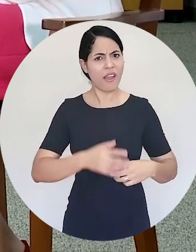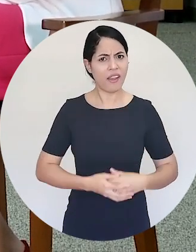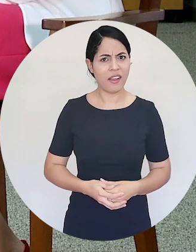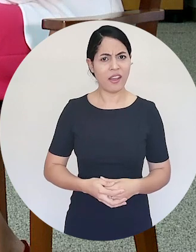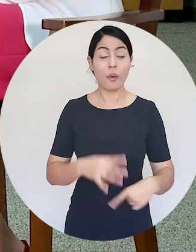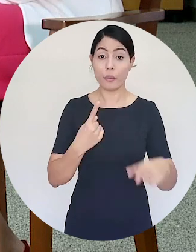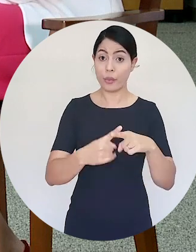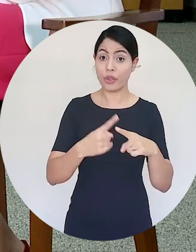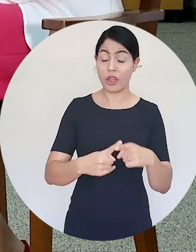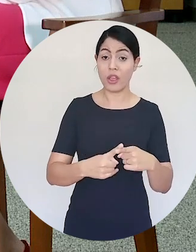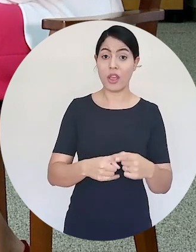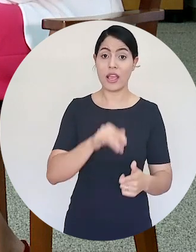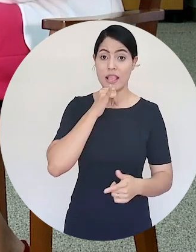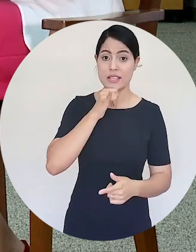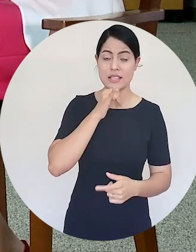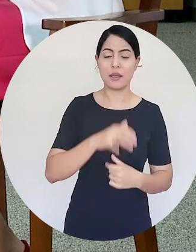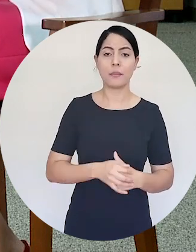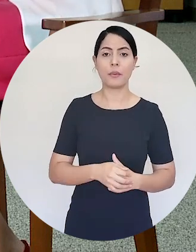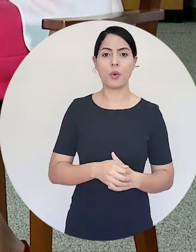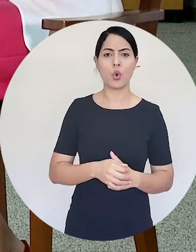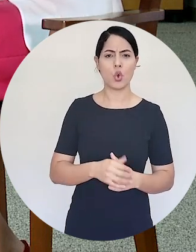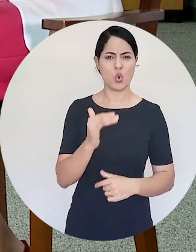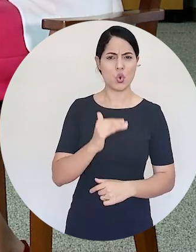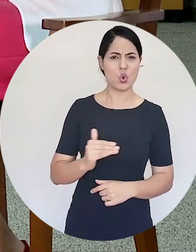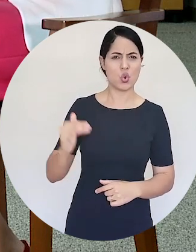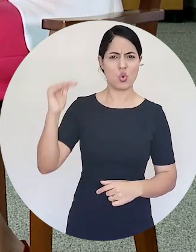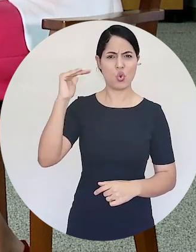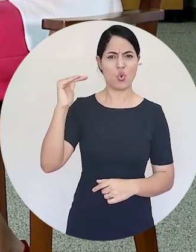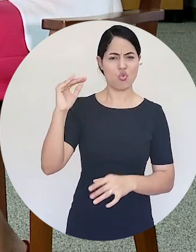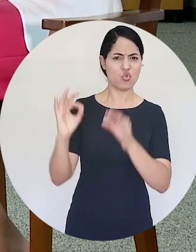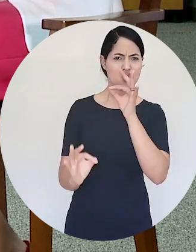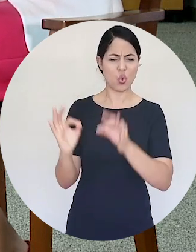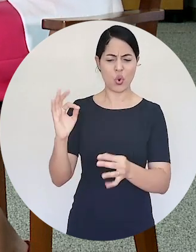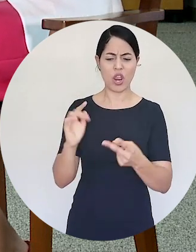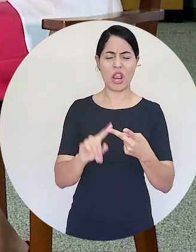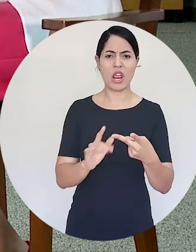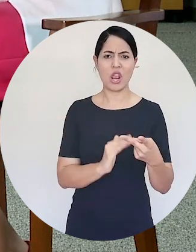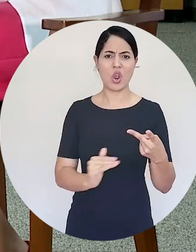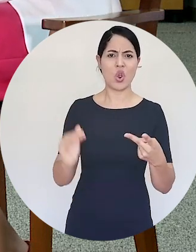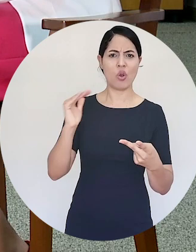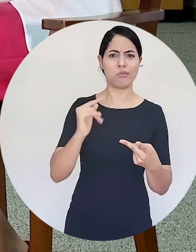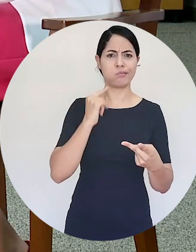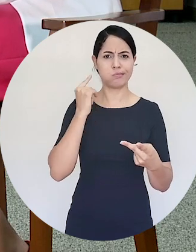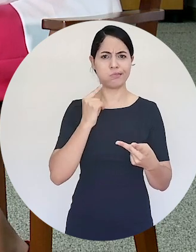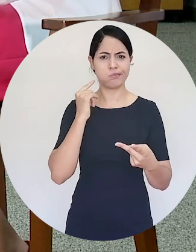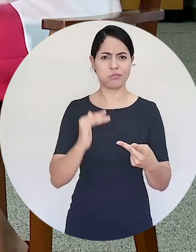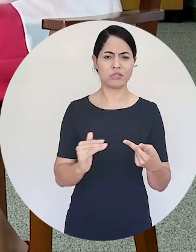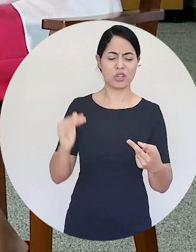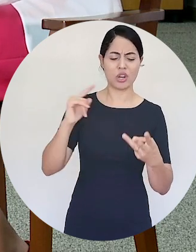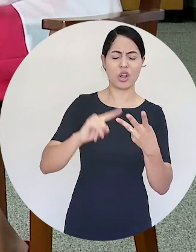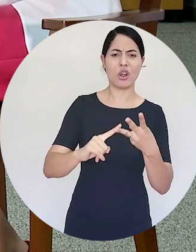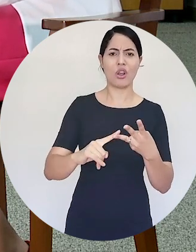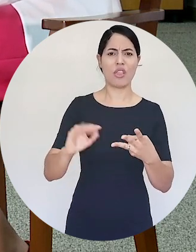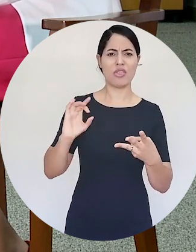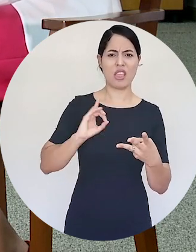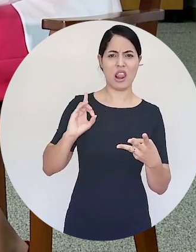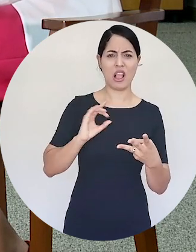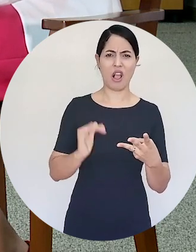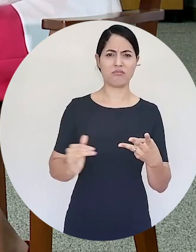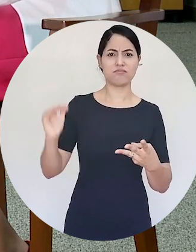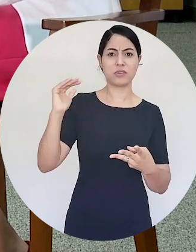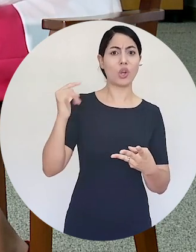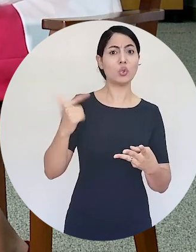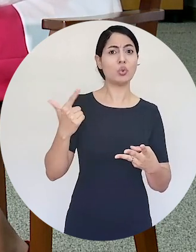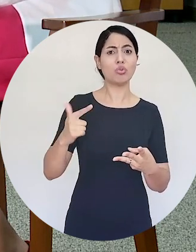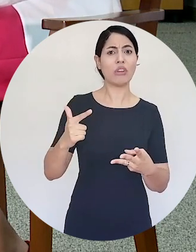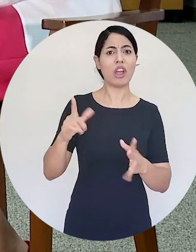do seu poder. Porque eu sempre digo, olha, bom juiz, os grandes juízes, os grandes promotores, os grandes delegados, esses não têm